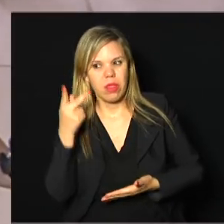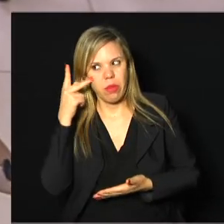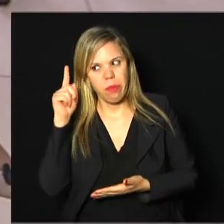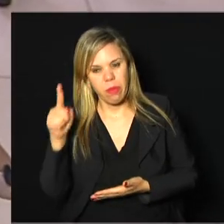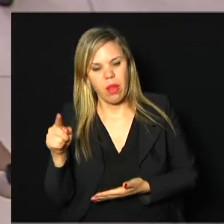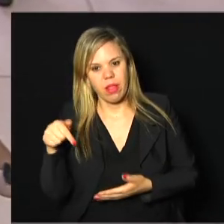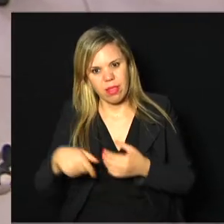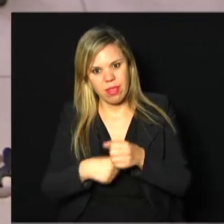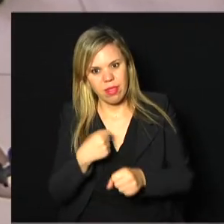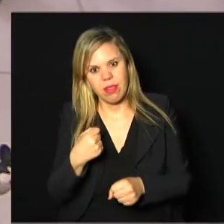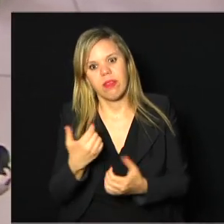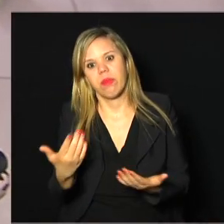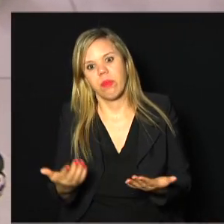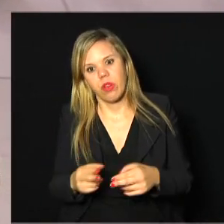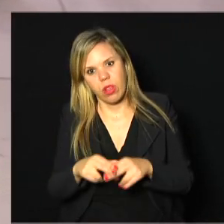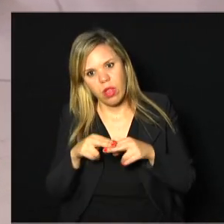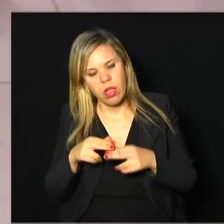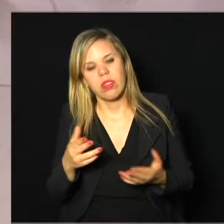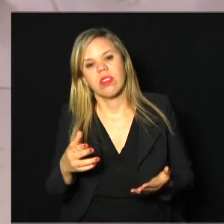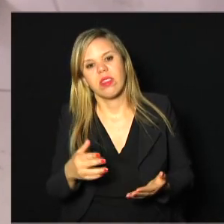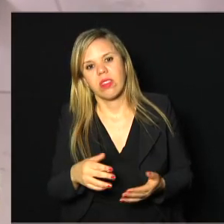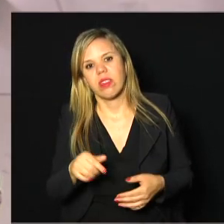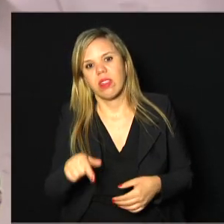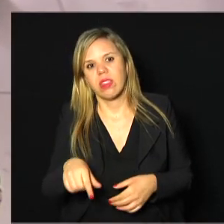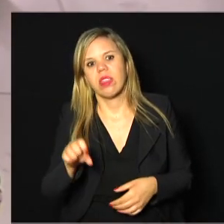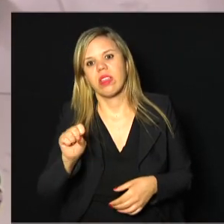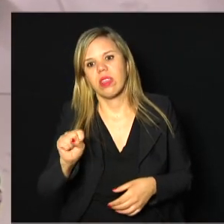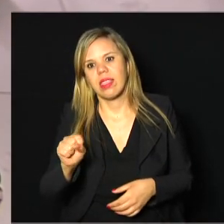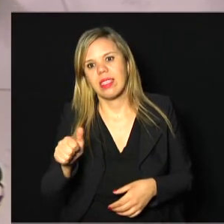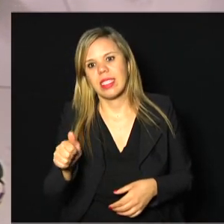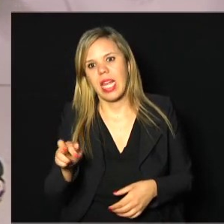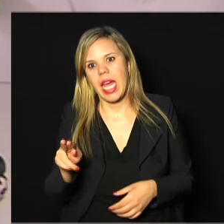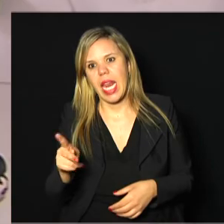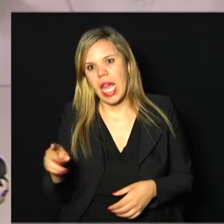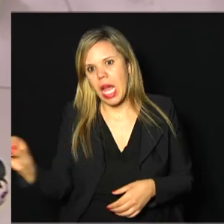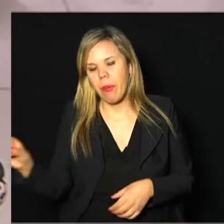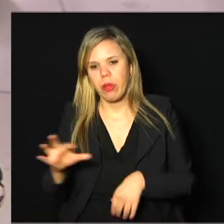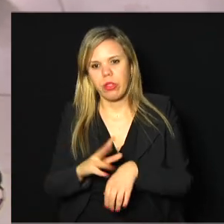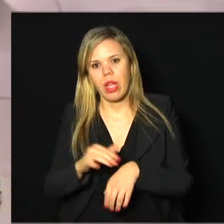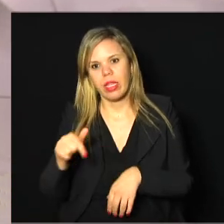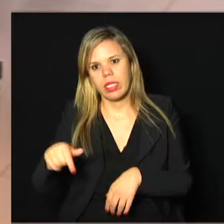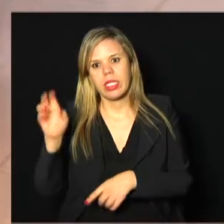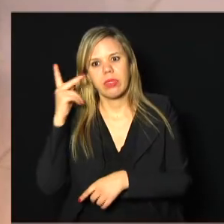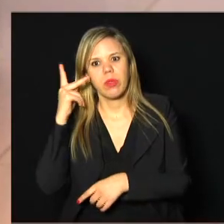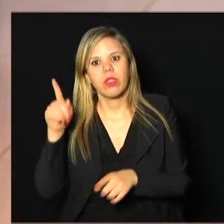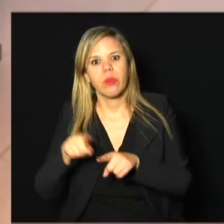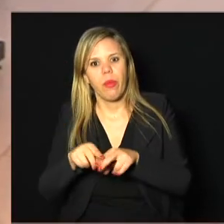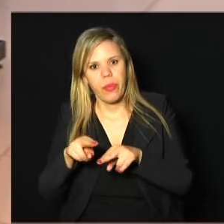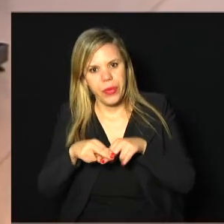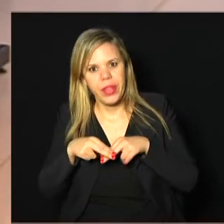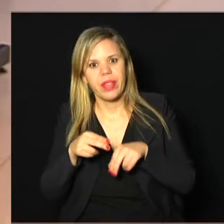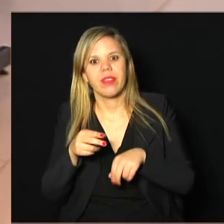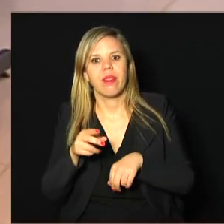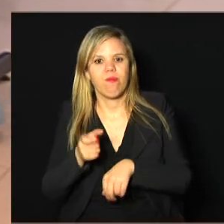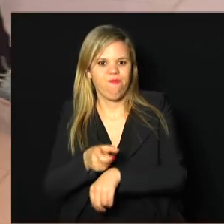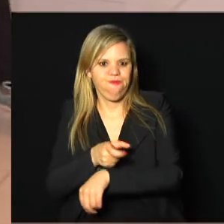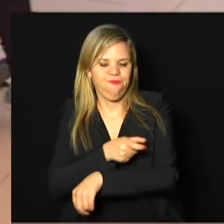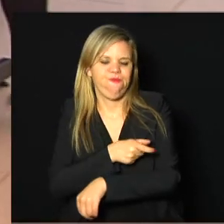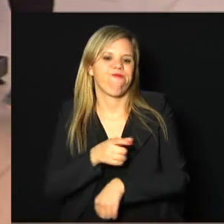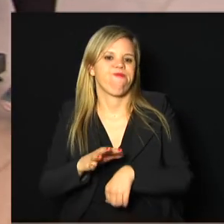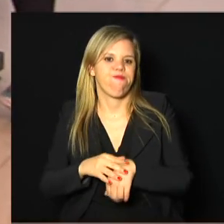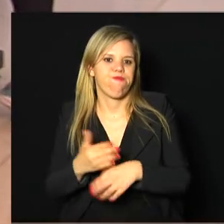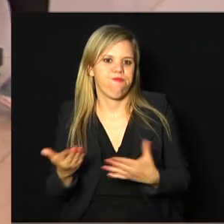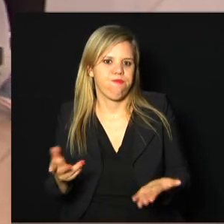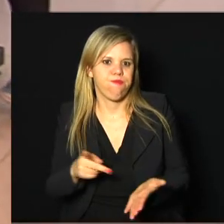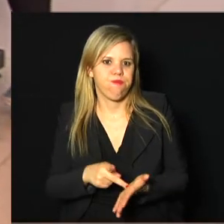em São Paulo este ano por sarampo. É um absurdo. A gente começou até a ter surtos, né, aqui em São Paulo por causa dessa doença, né,